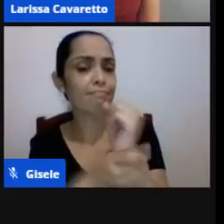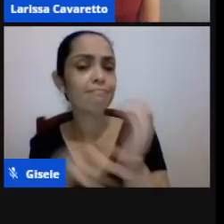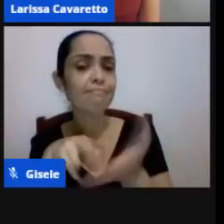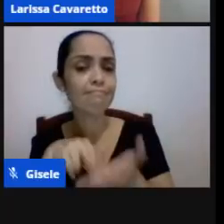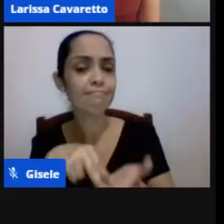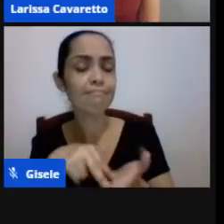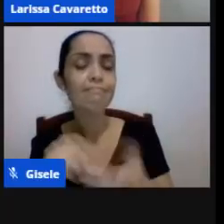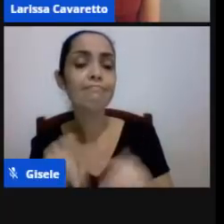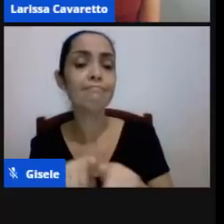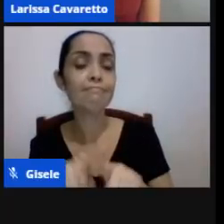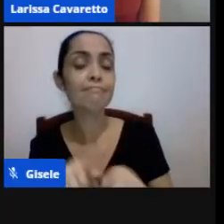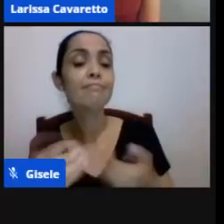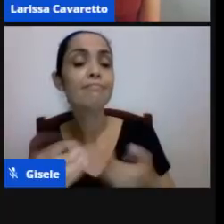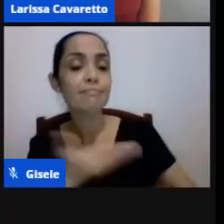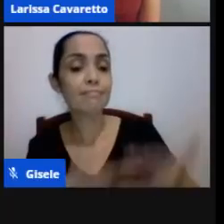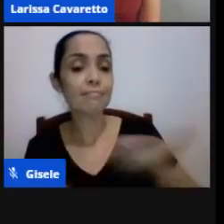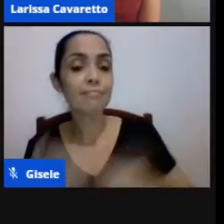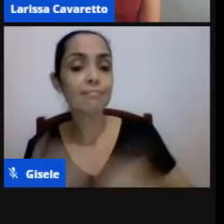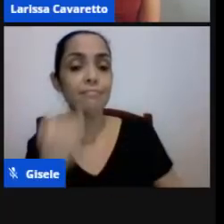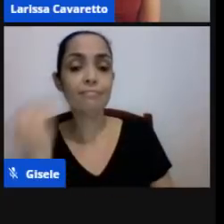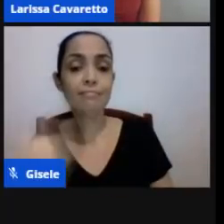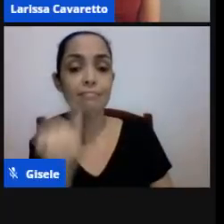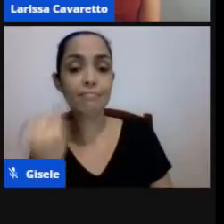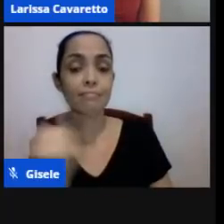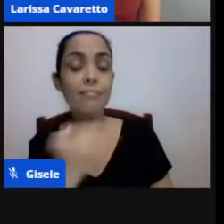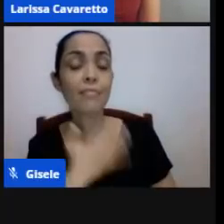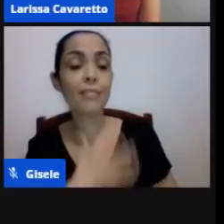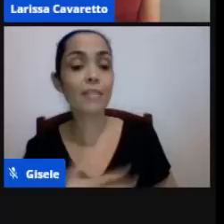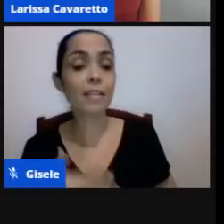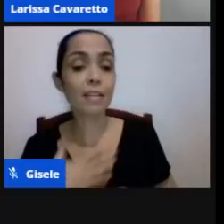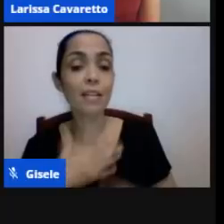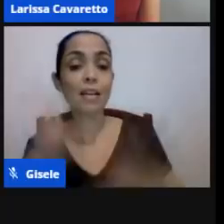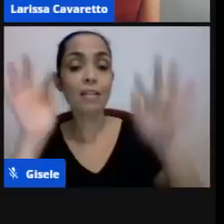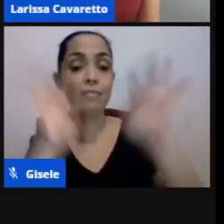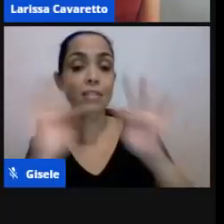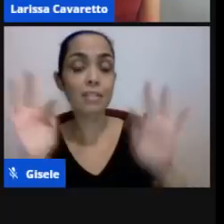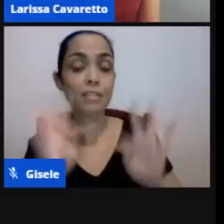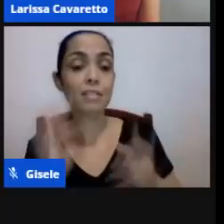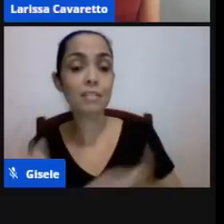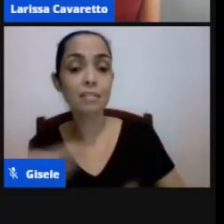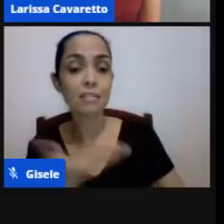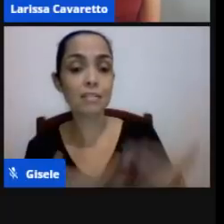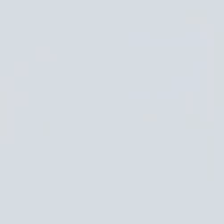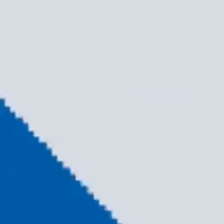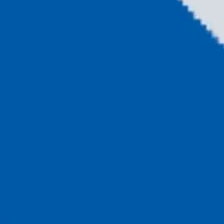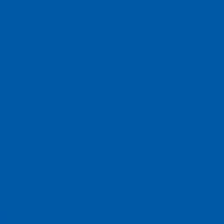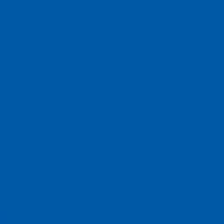necessária, muito importante, e a gente fica muito feliz de poder contribuir. Muito obrigada.